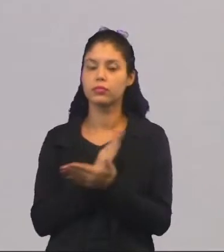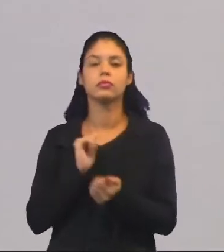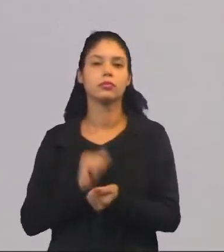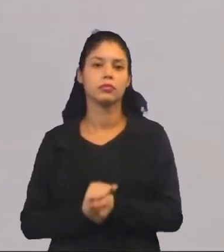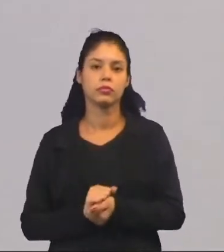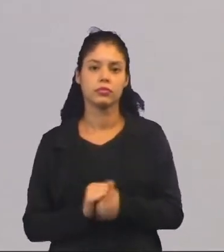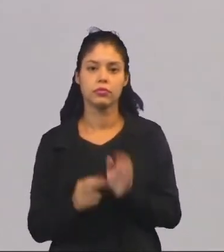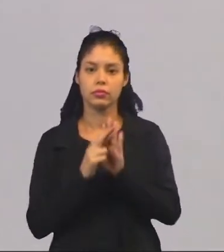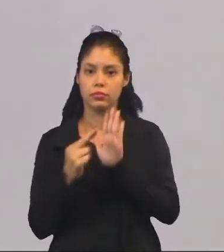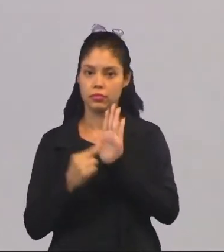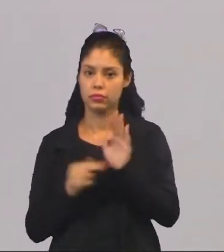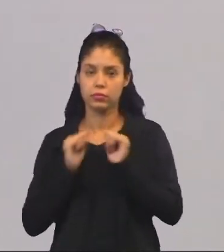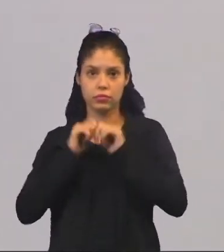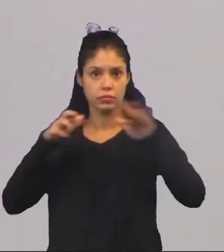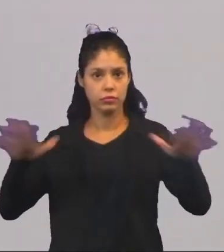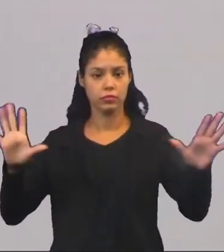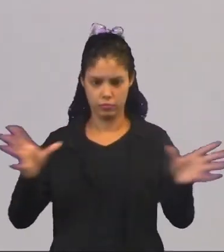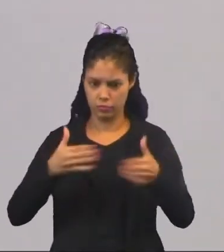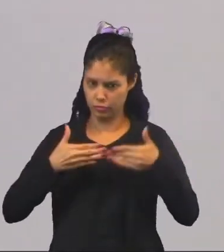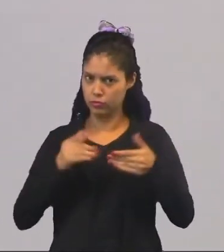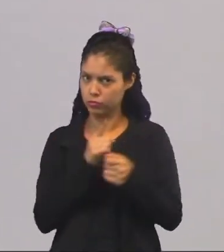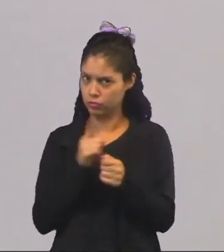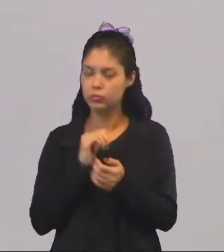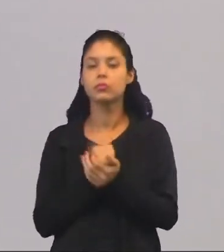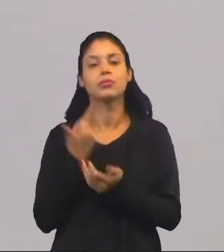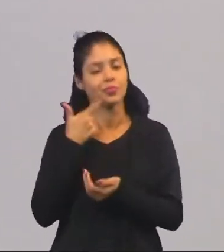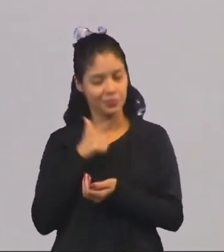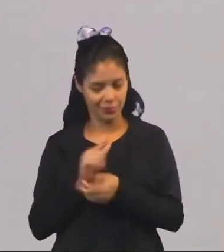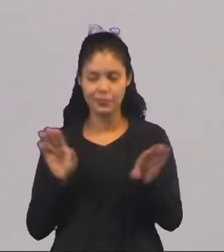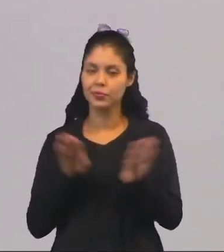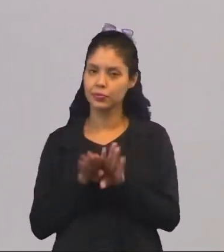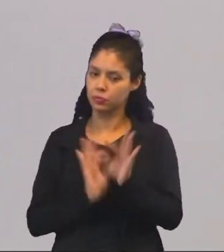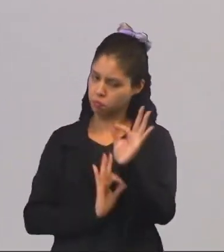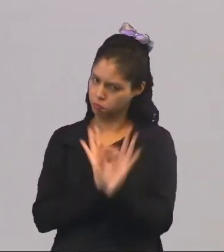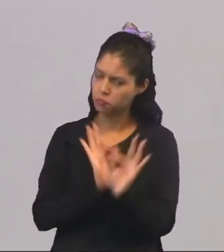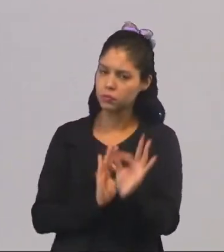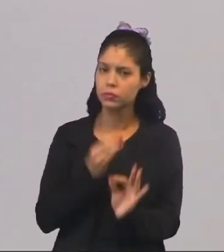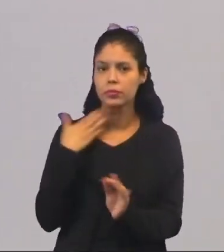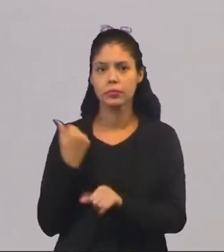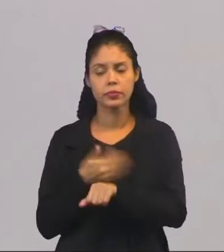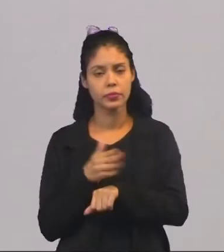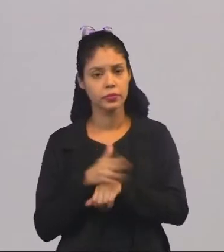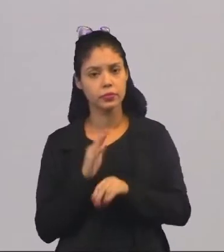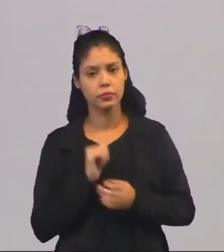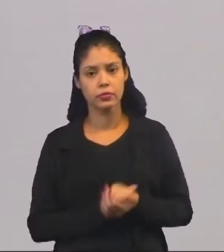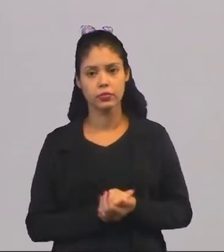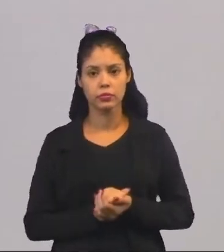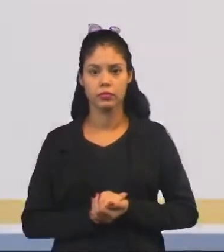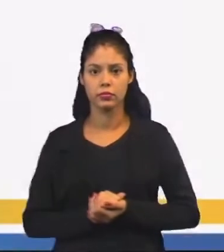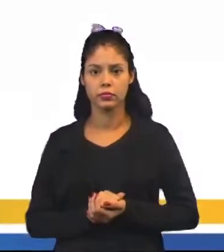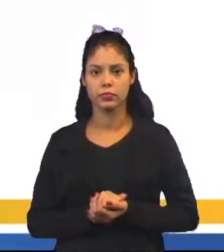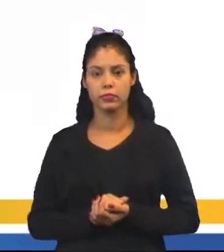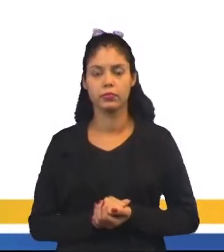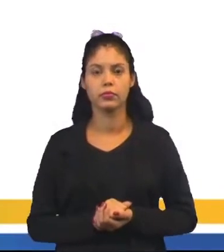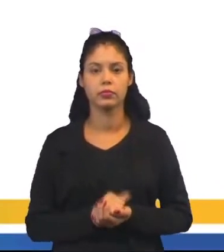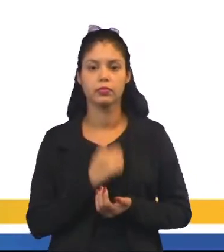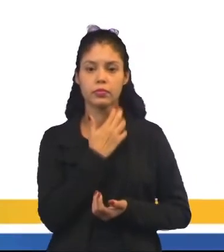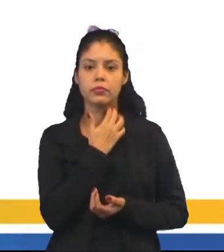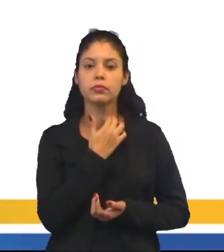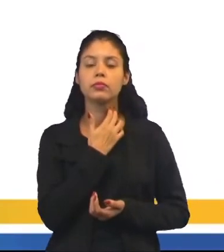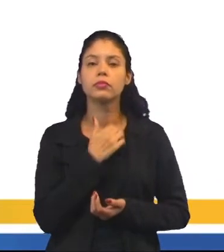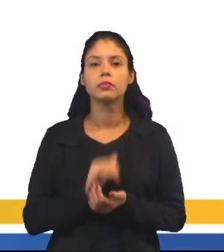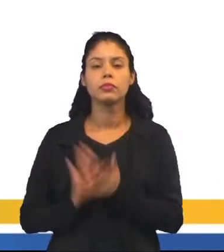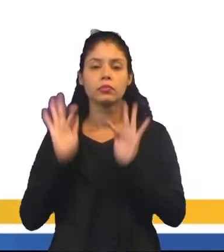que elas sejam amplas, elas não são muito fechadas, a gente consegue adaptar e ajustar elas para a prática radical. E